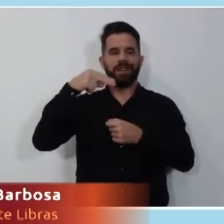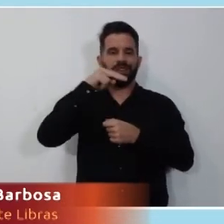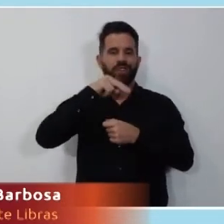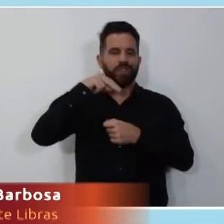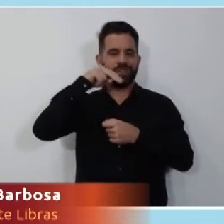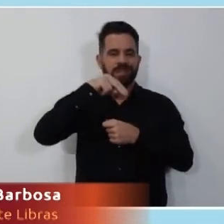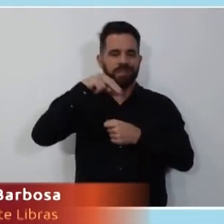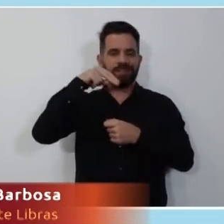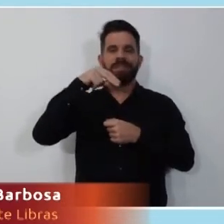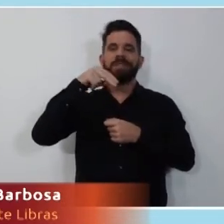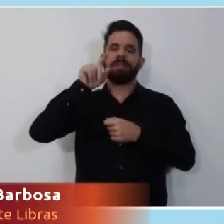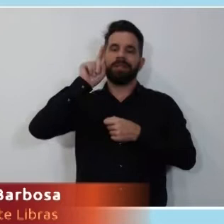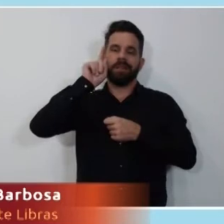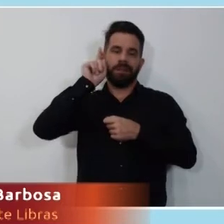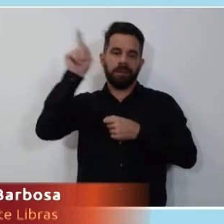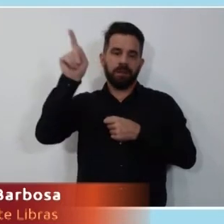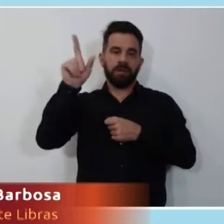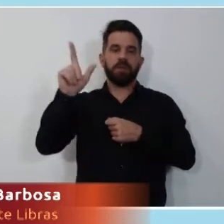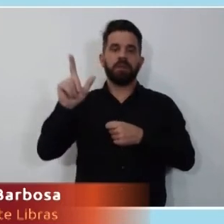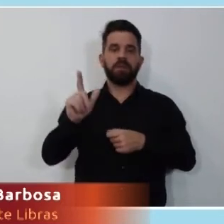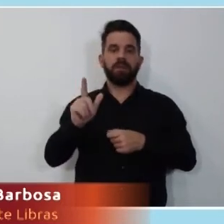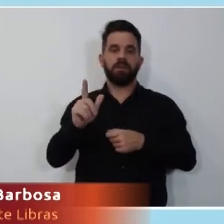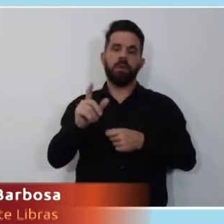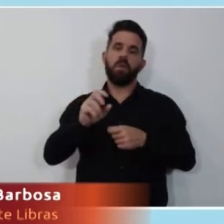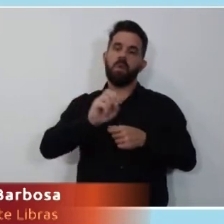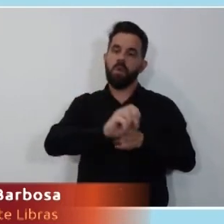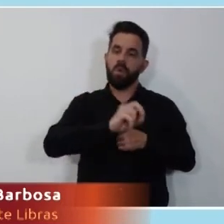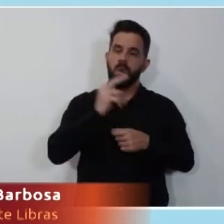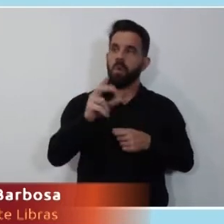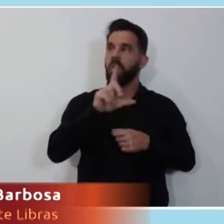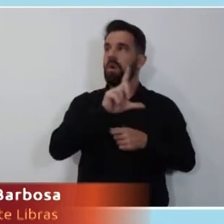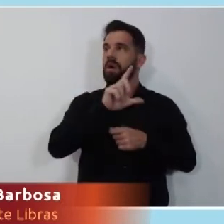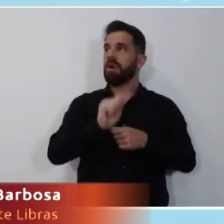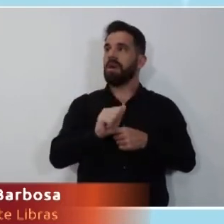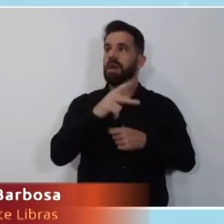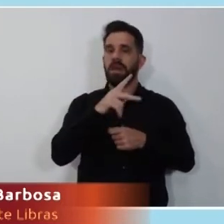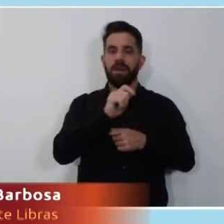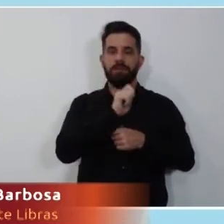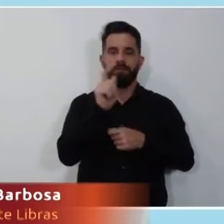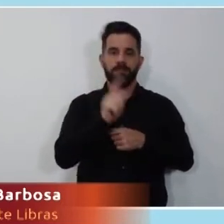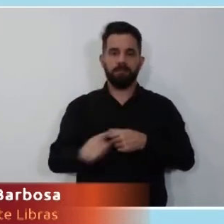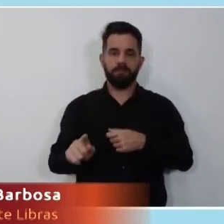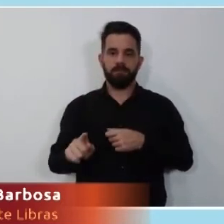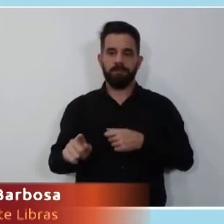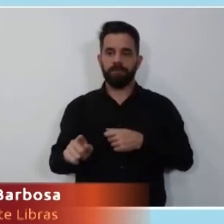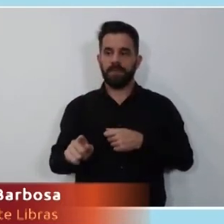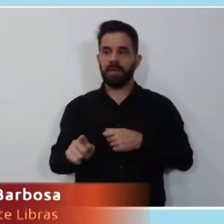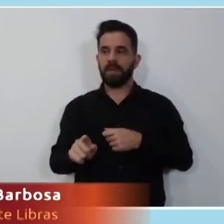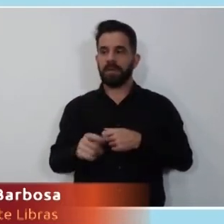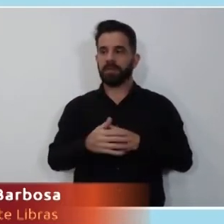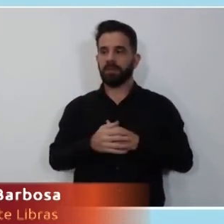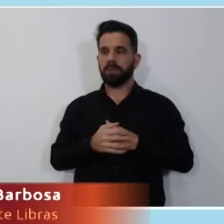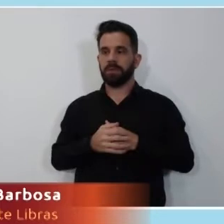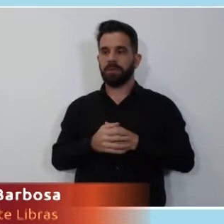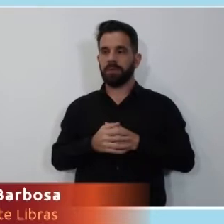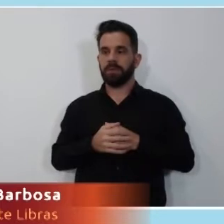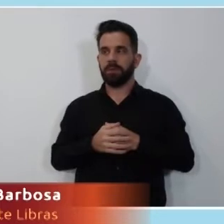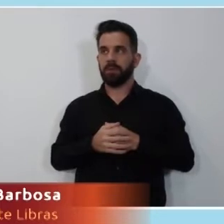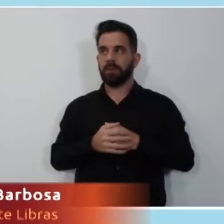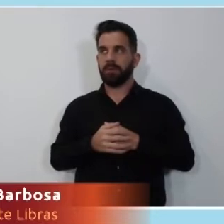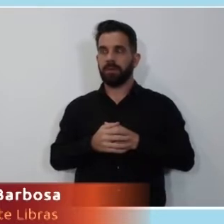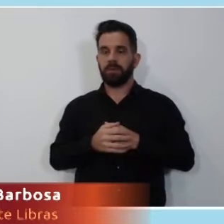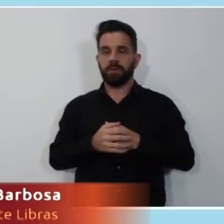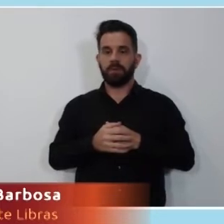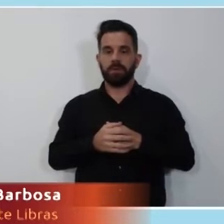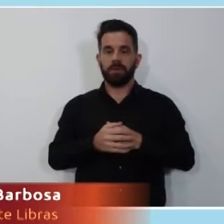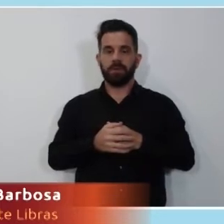poder pagar esses custos, né? Senão a gente não vai ter ônibus novos, não vai ter como contratar, pagar os motoristas, salários, né? É toda uma